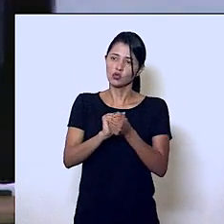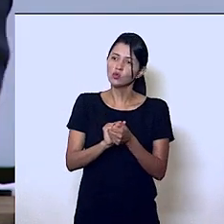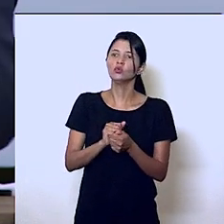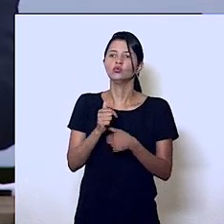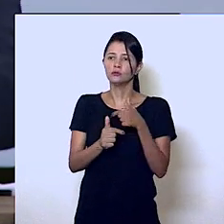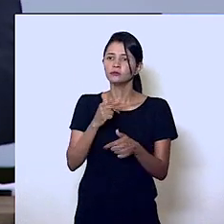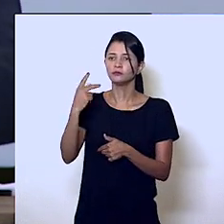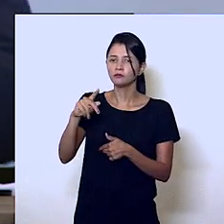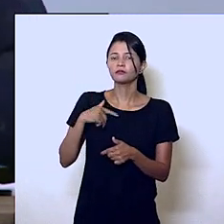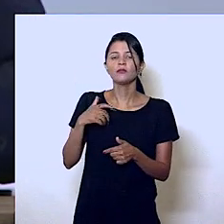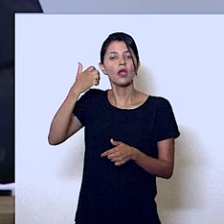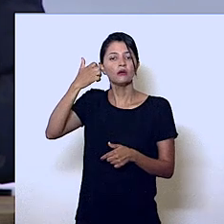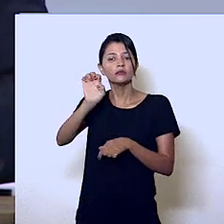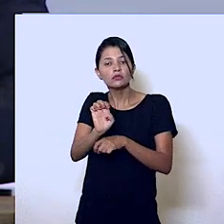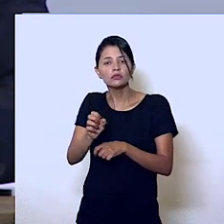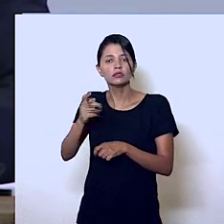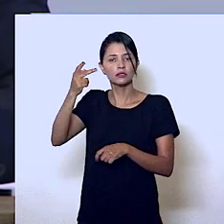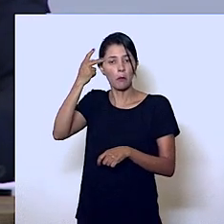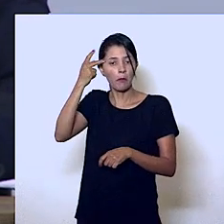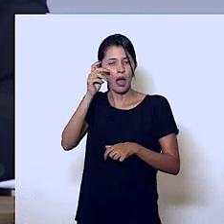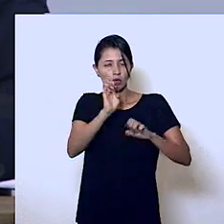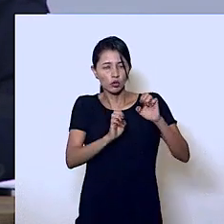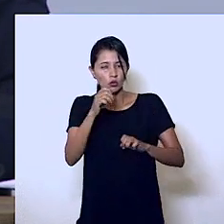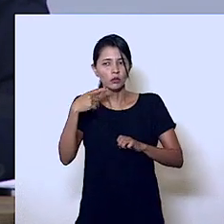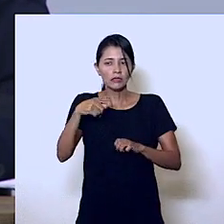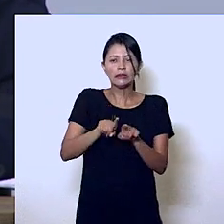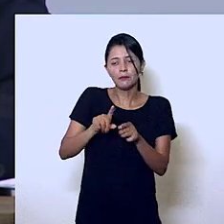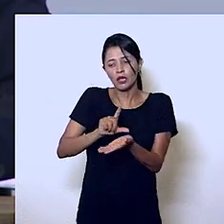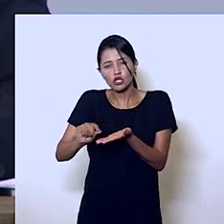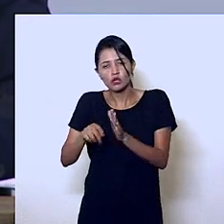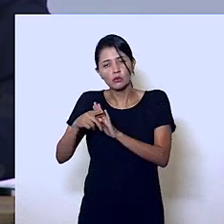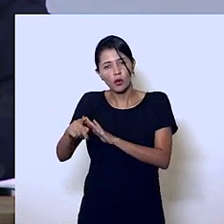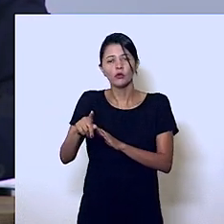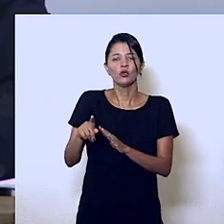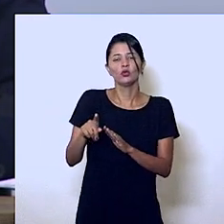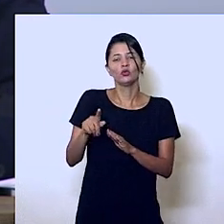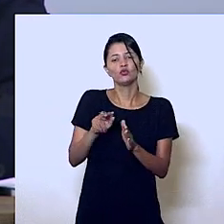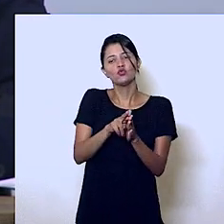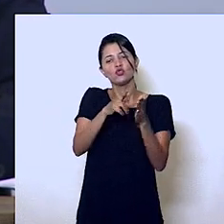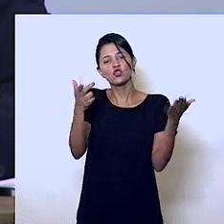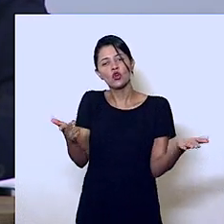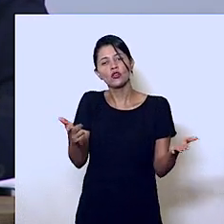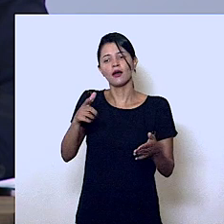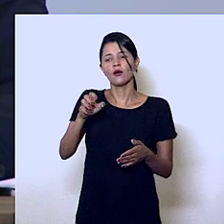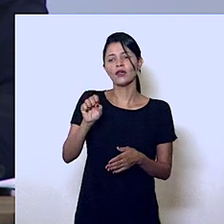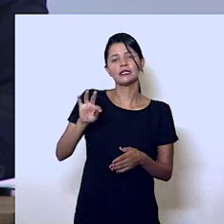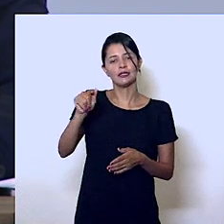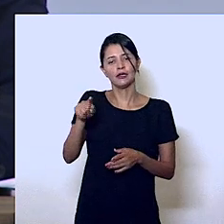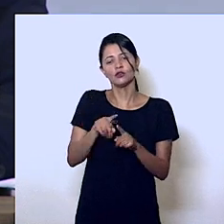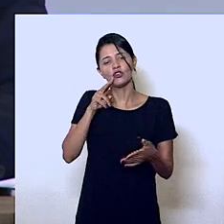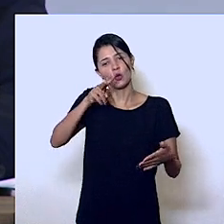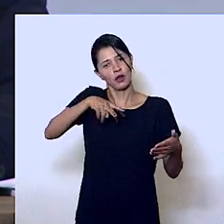Paulo, também nos artigos que escreve no Estadão. E vejo aqui o ministro Paulo Roberto de Almeida. Muito obrigado, ministro, pela sua presença